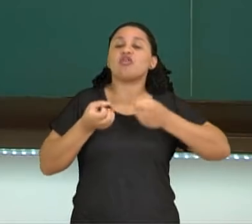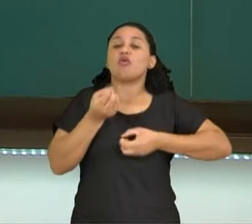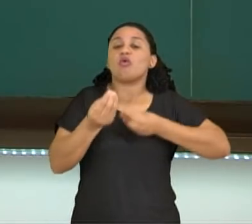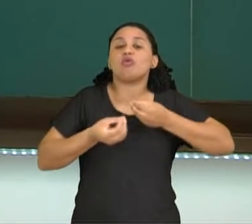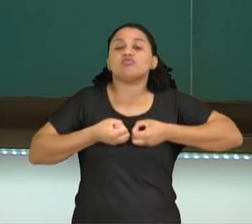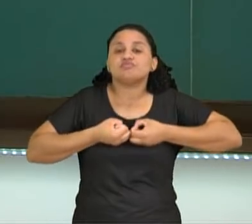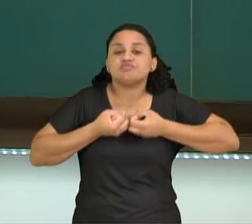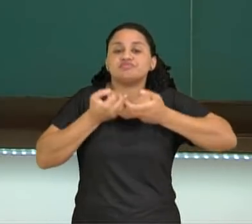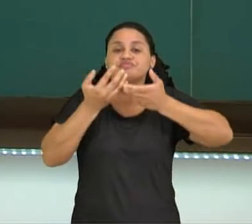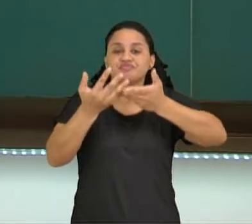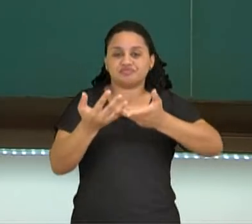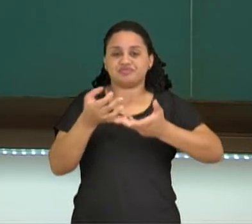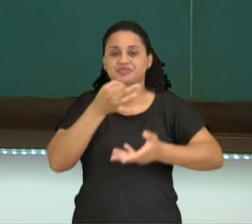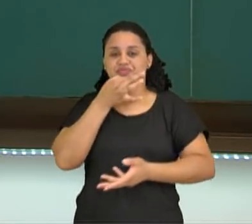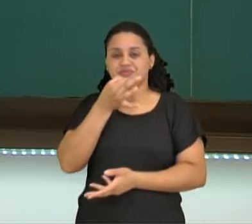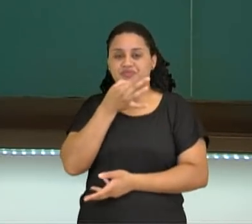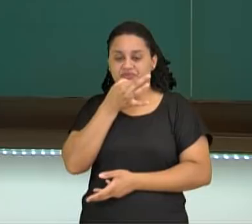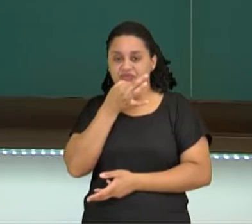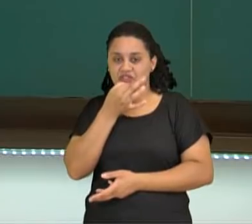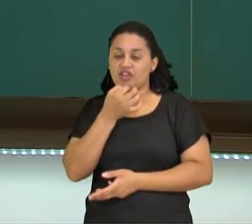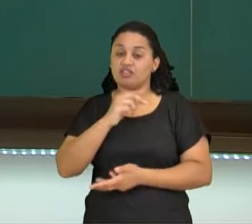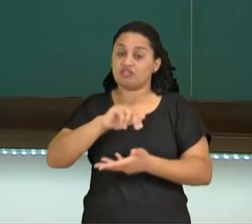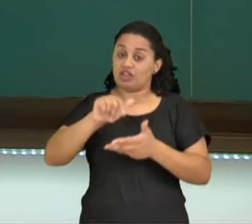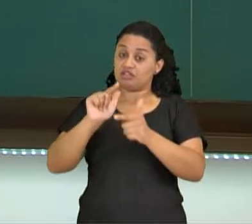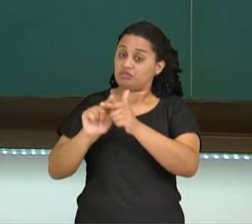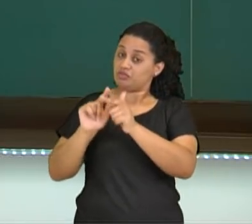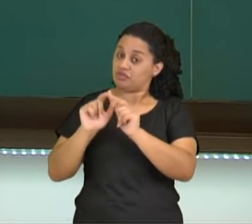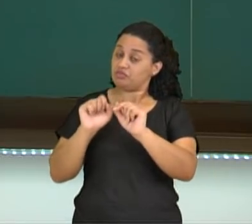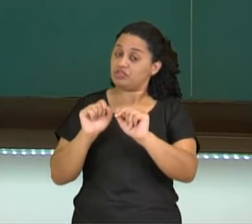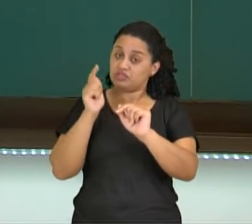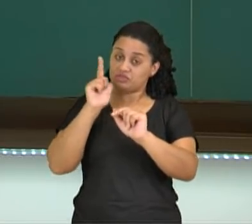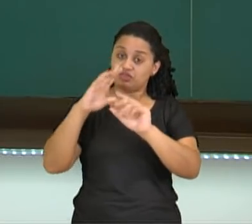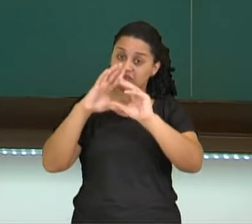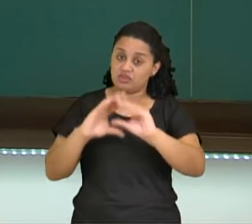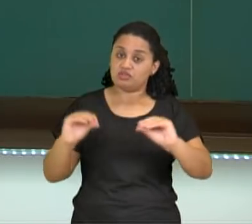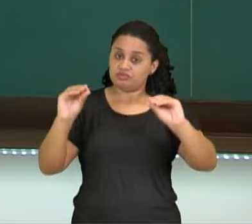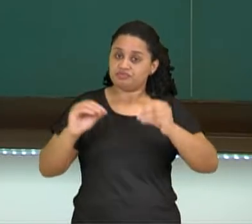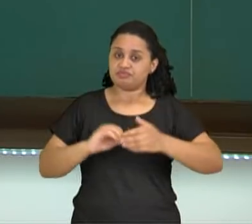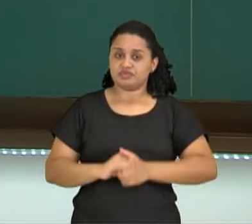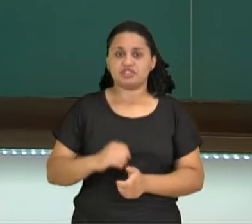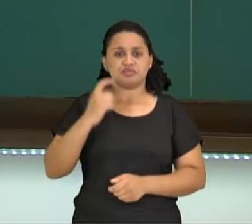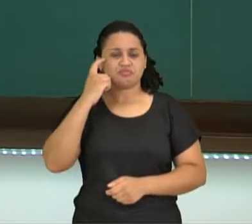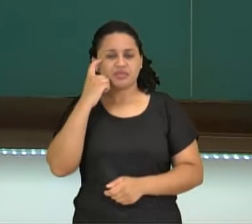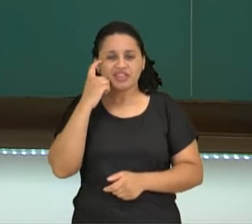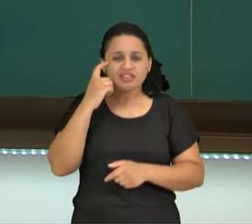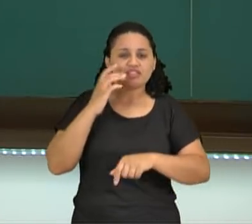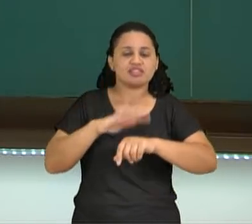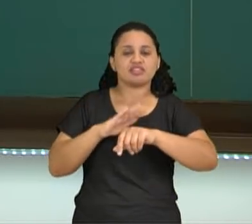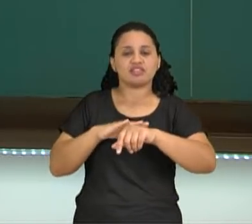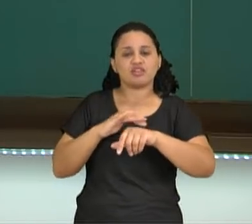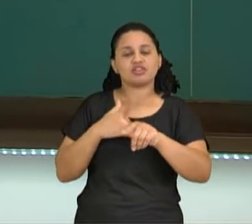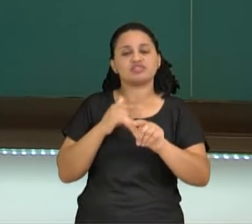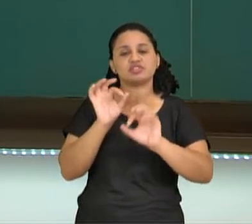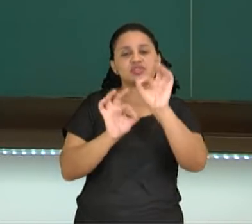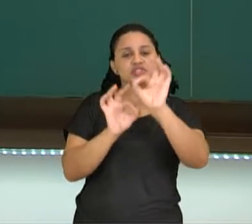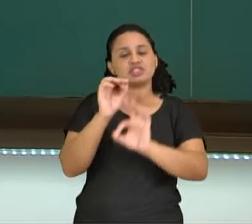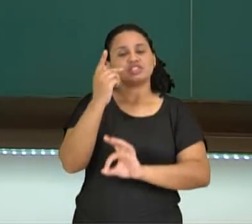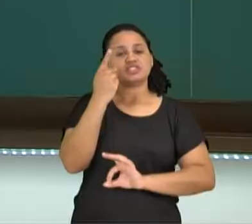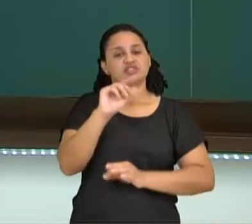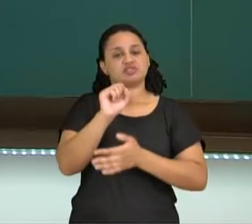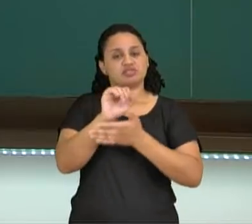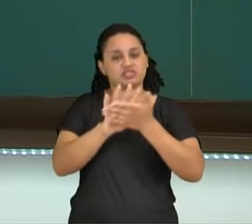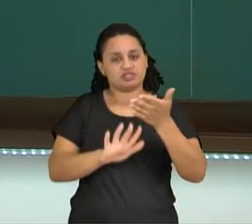problemas seriam resolvidos. Então, pensem nisso na hora de formular a sua atividade, né? O seu